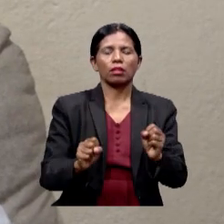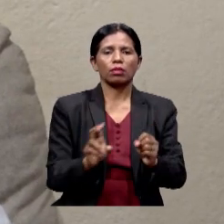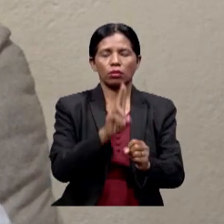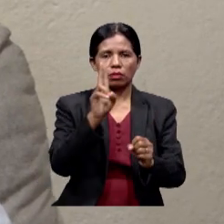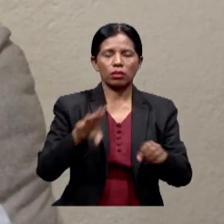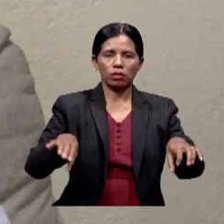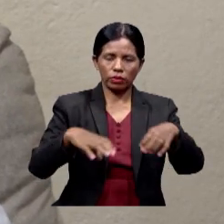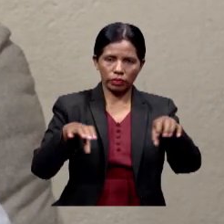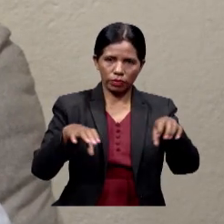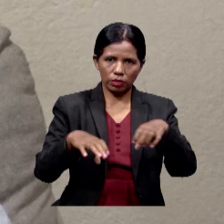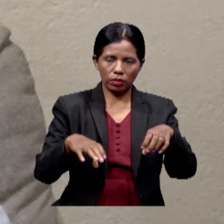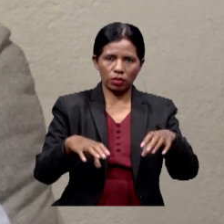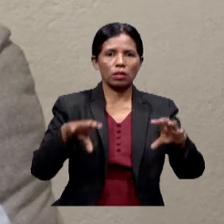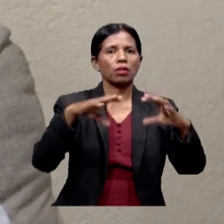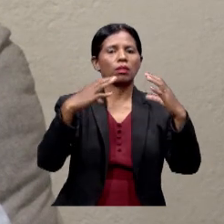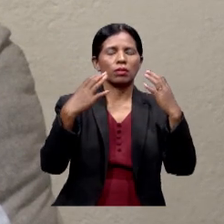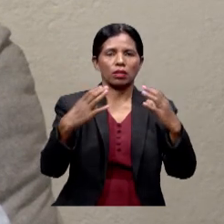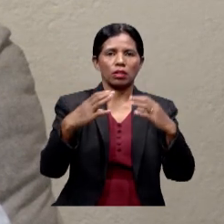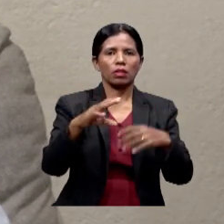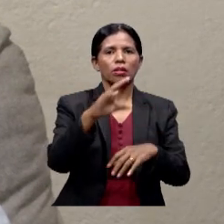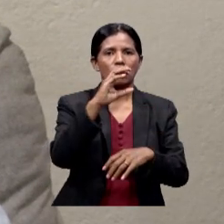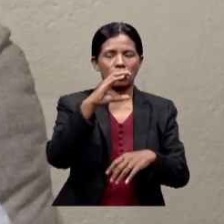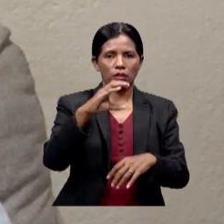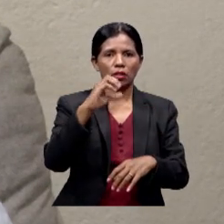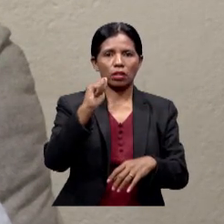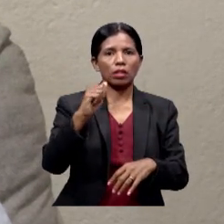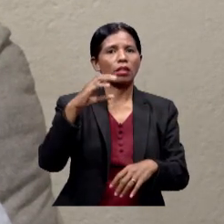funsan comissário comissão anticorrupção